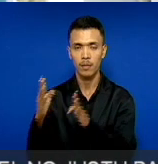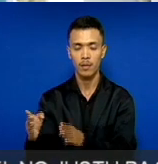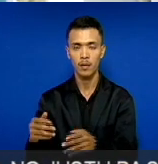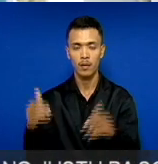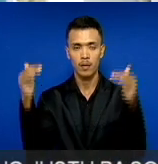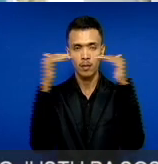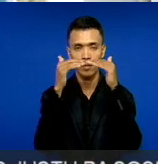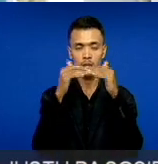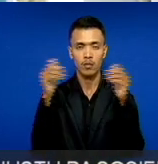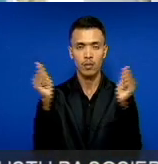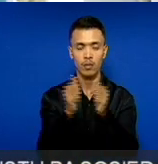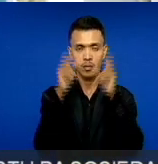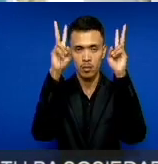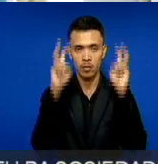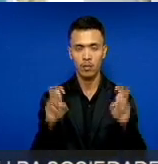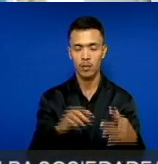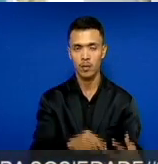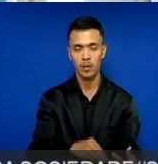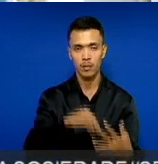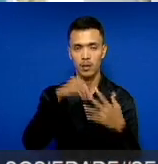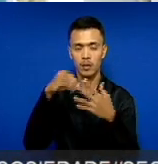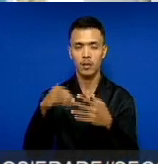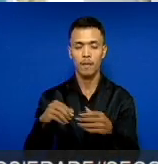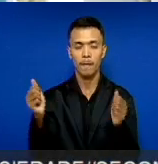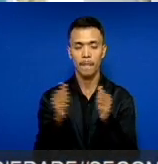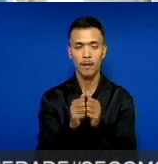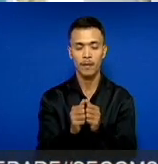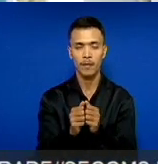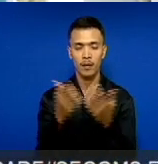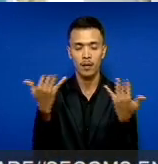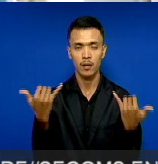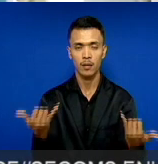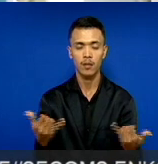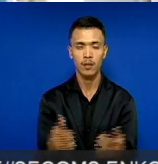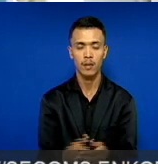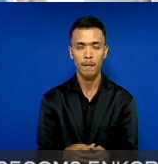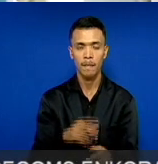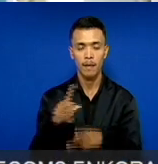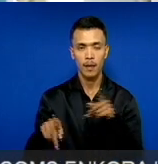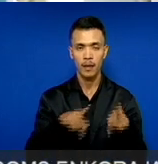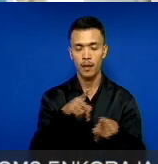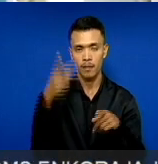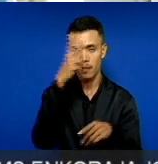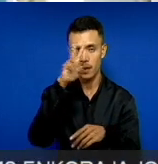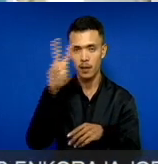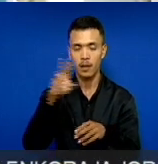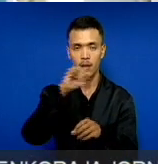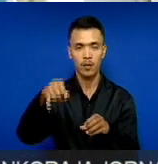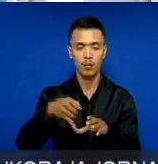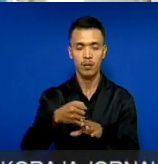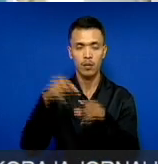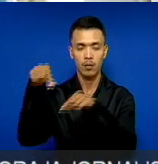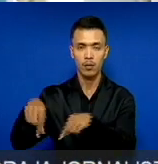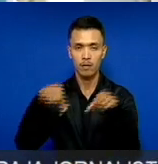o tópico específico para a inclusão social. O relação com a Haiti situação, dela para que amarre inclusão de eficiência, né,